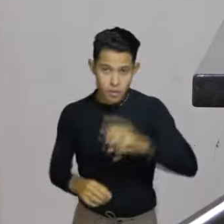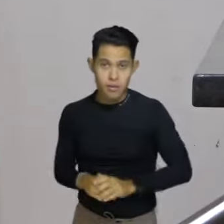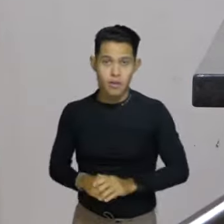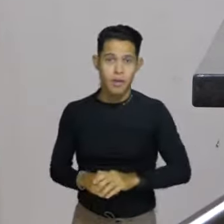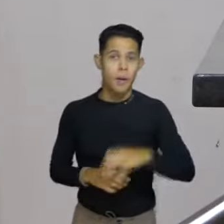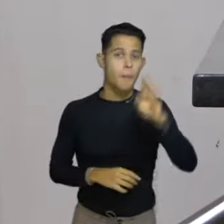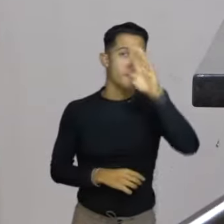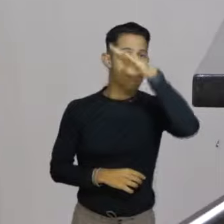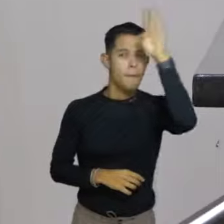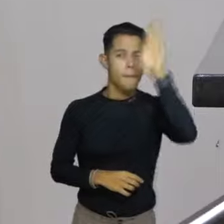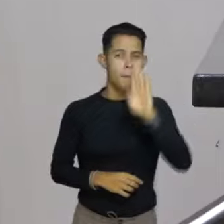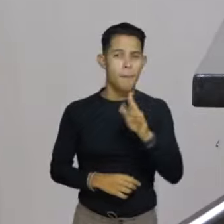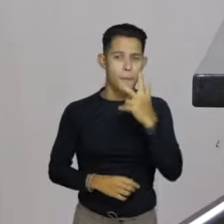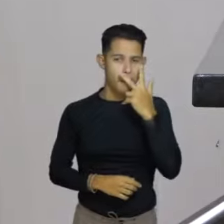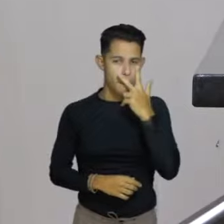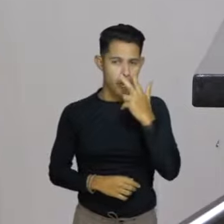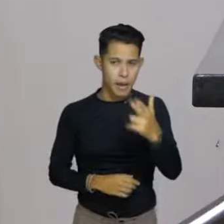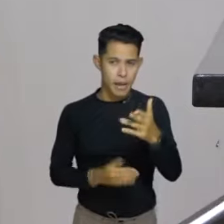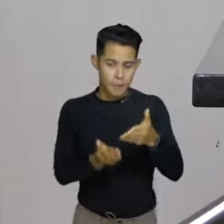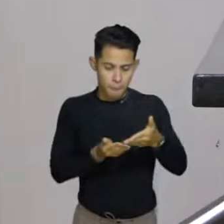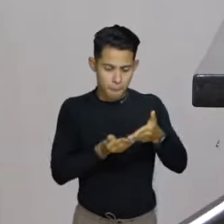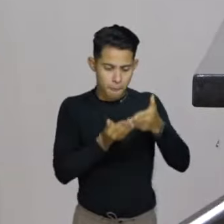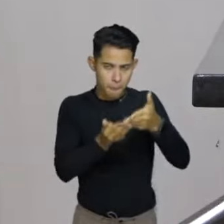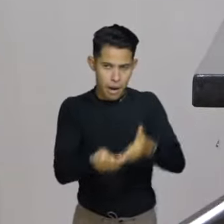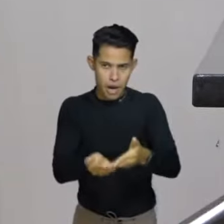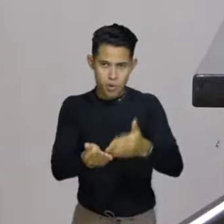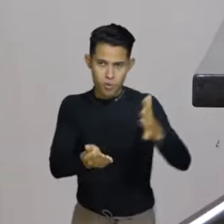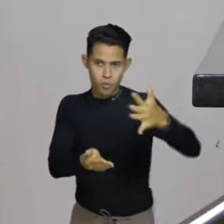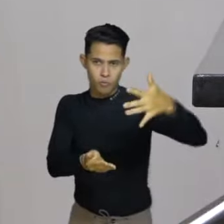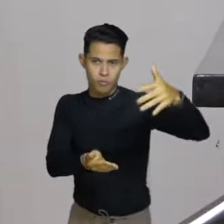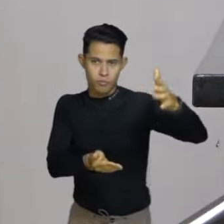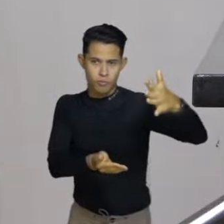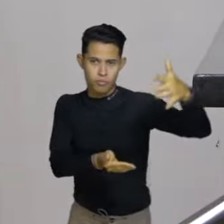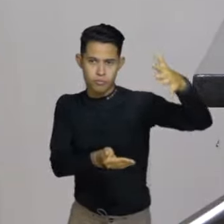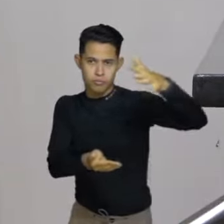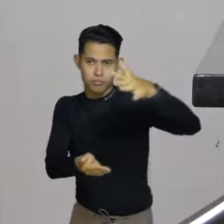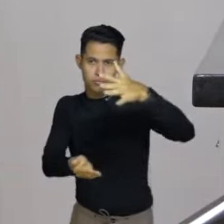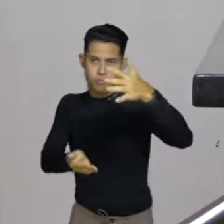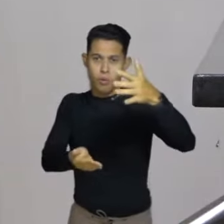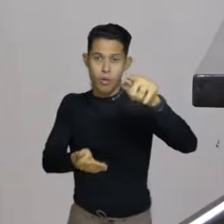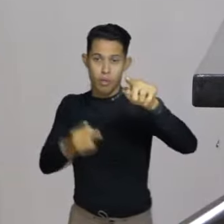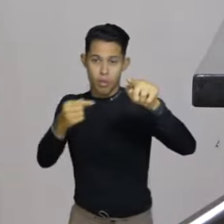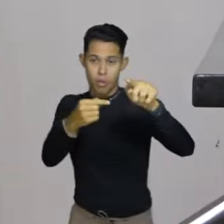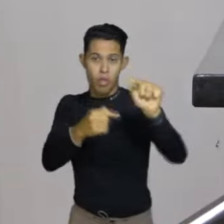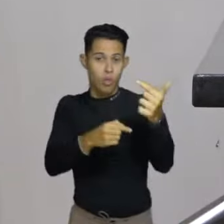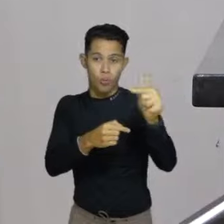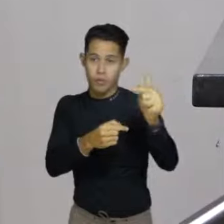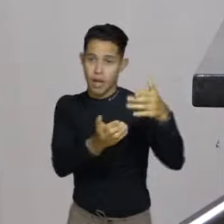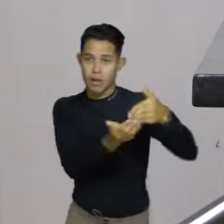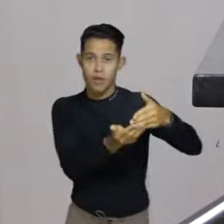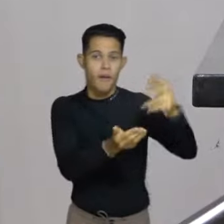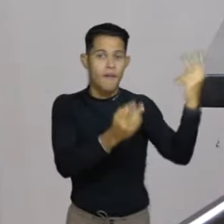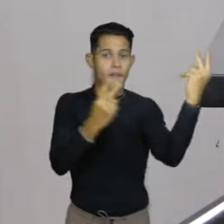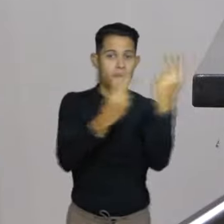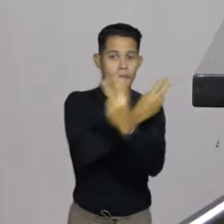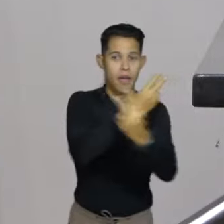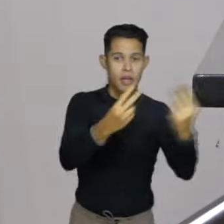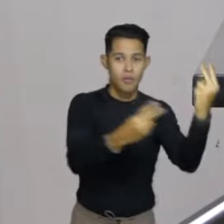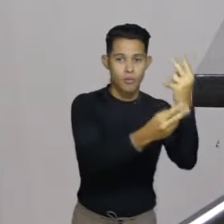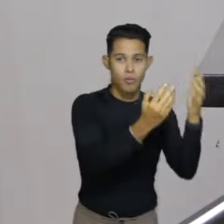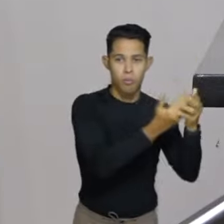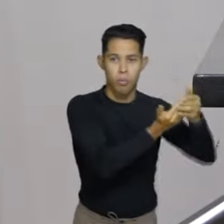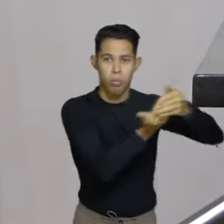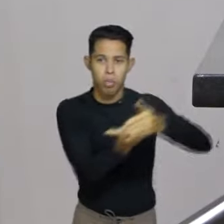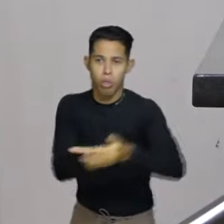barquinho sem Leme que o vento leva para onde quiser e poucas vezes que alguém coloca a mão no lem é com a intenção de